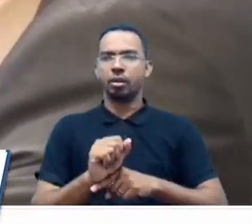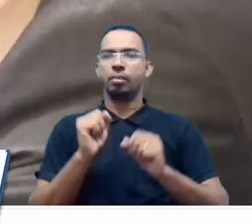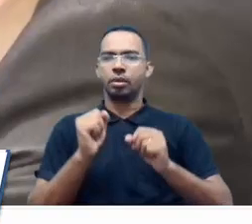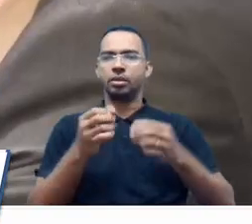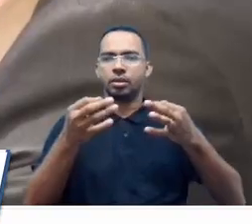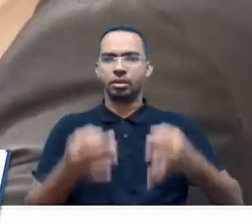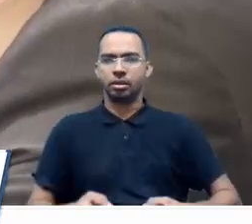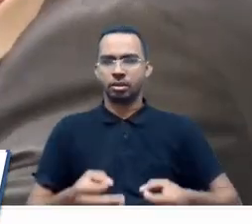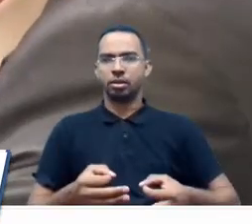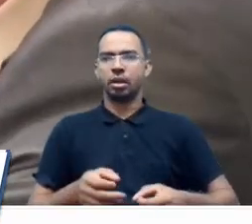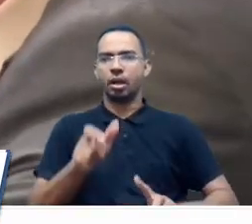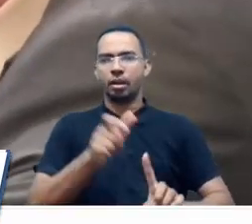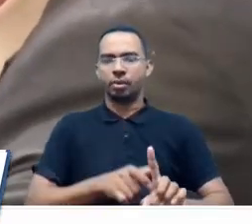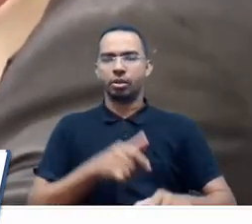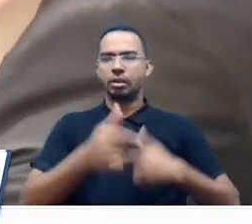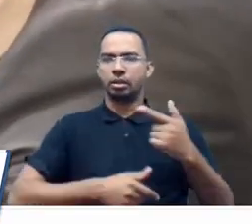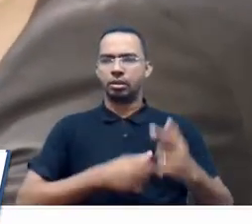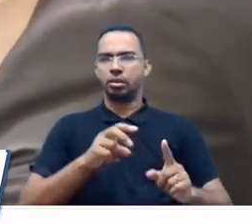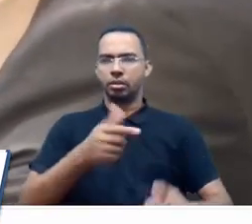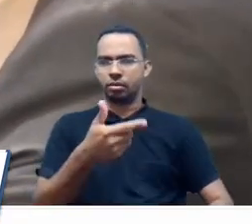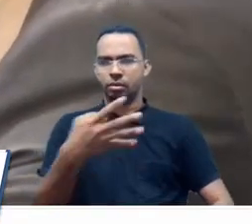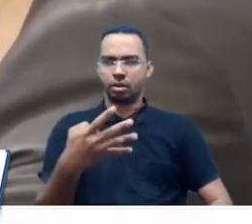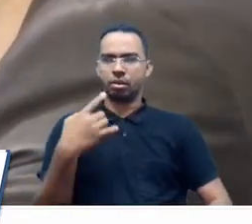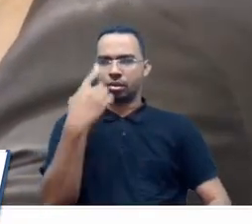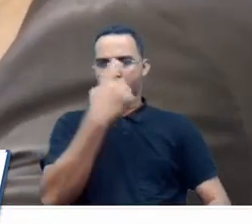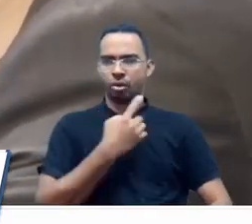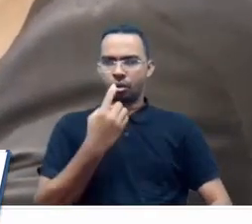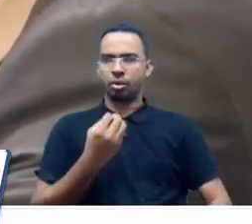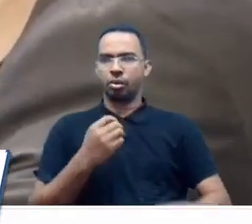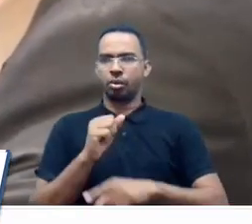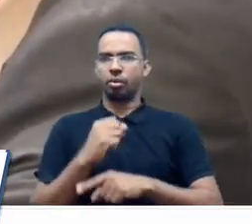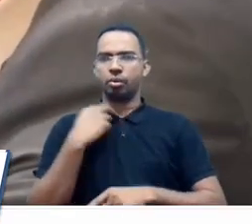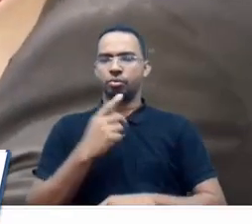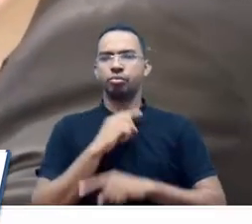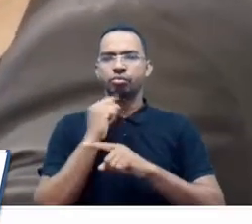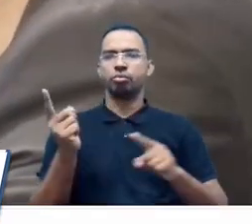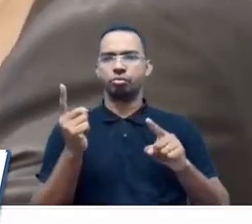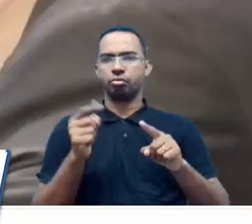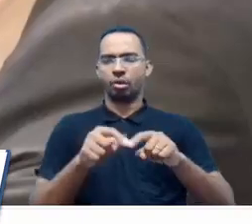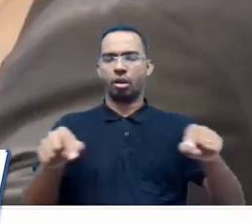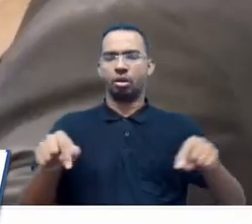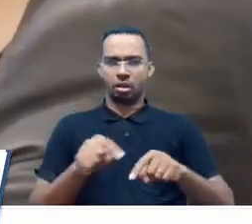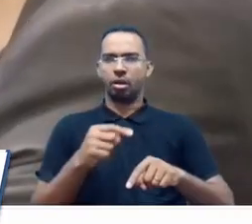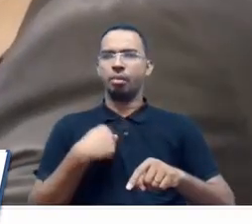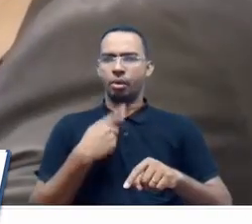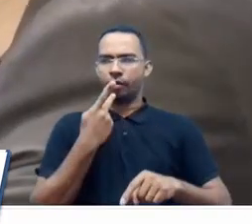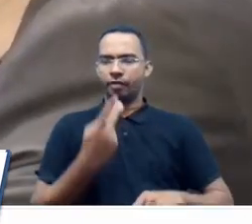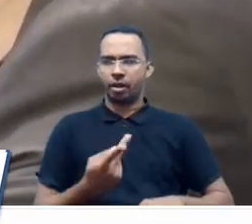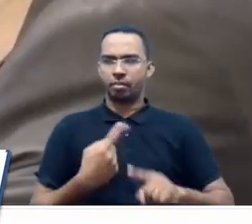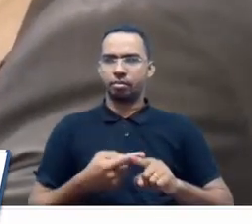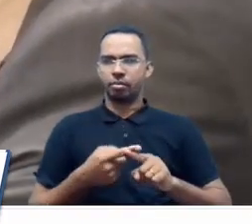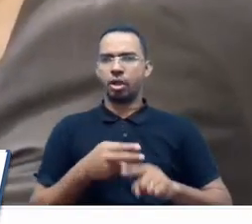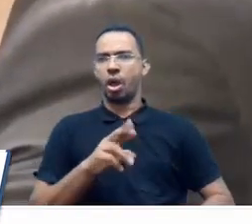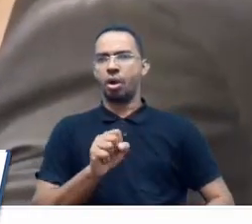essa pessoa vai trabalhar 24 horas. Com o vereador Tide não tem cabide de emprego. Eu posso falar isso porque o Rosivaldo